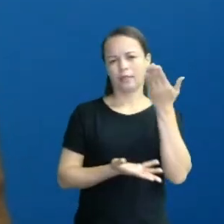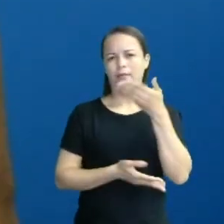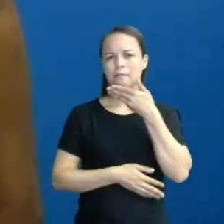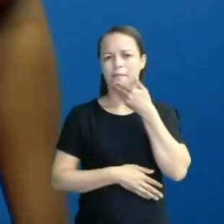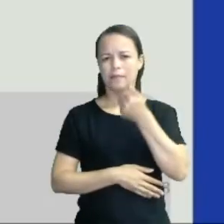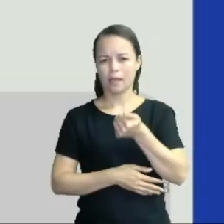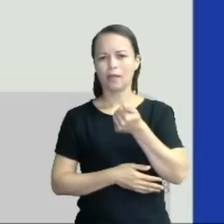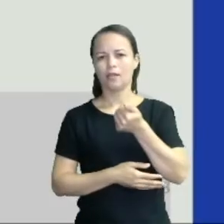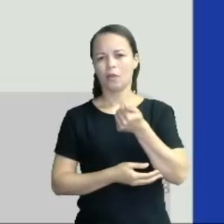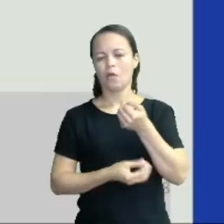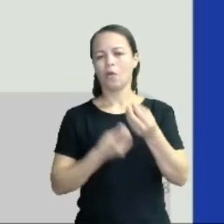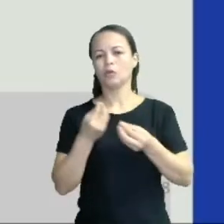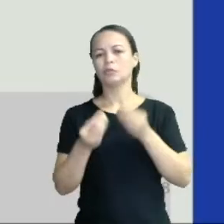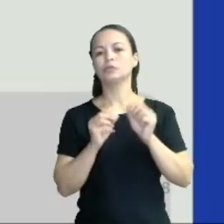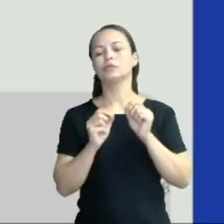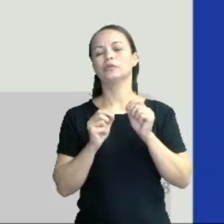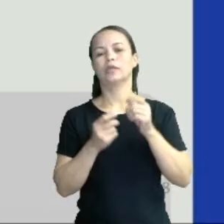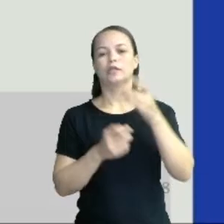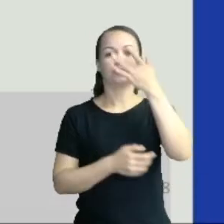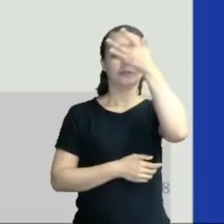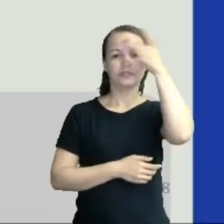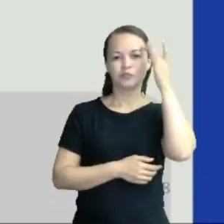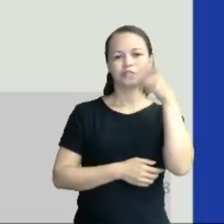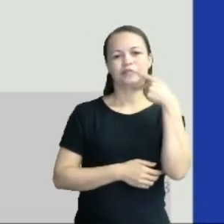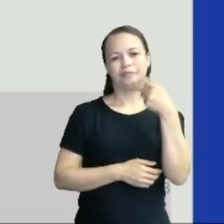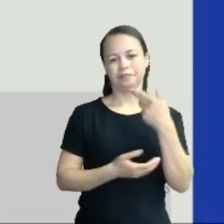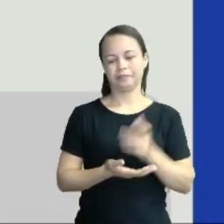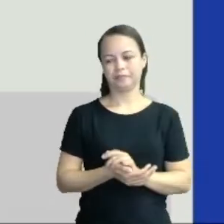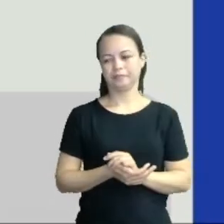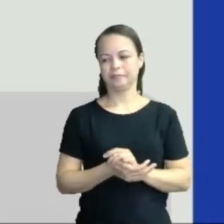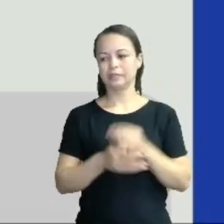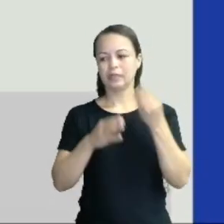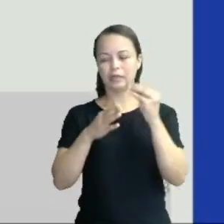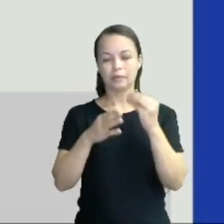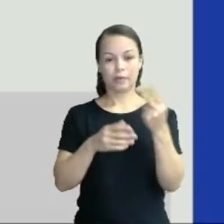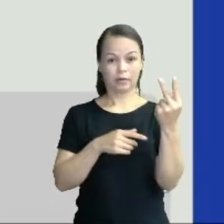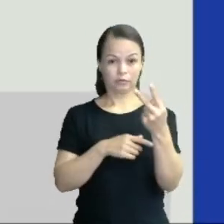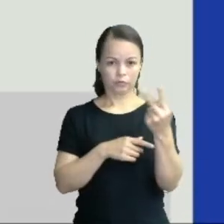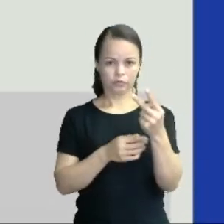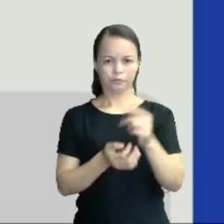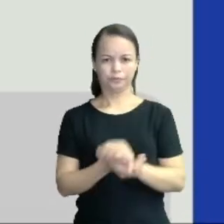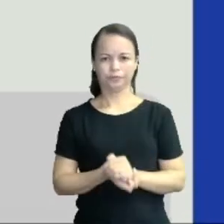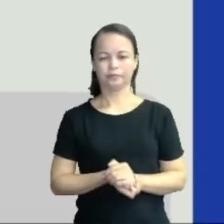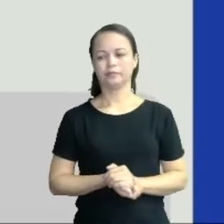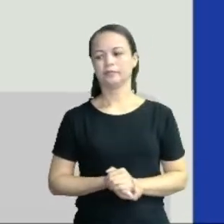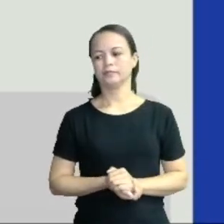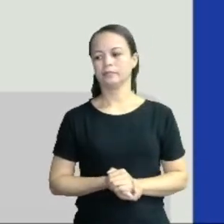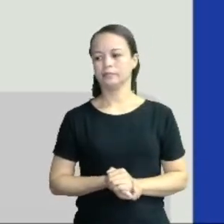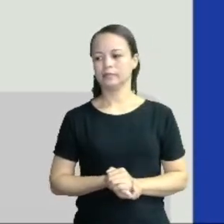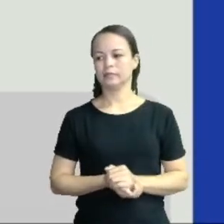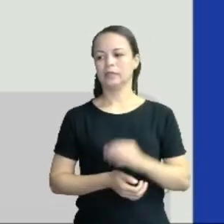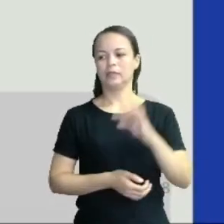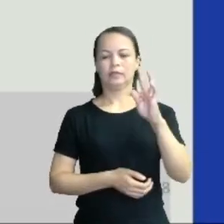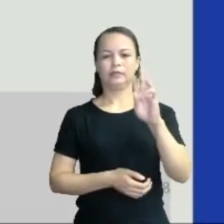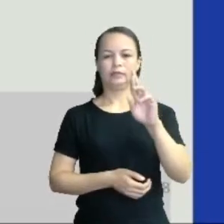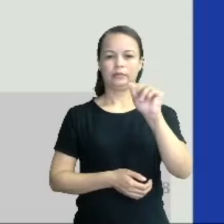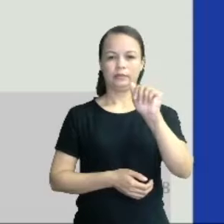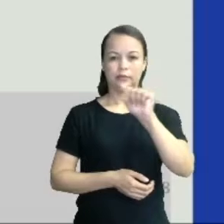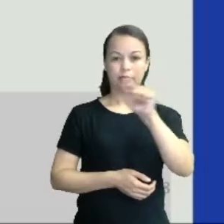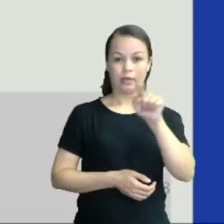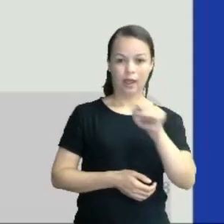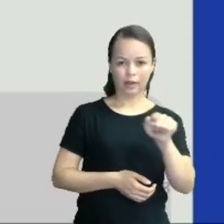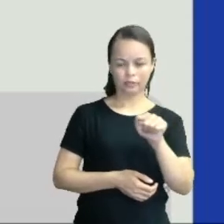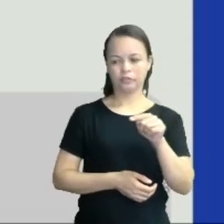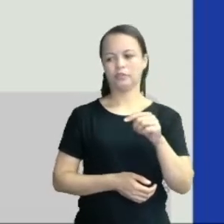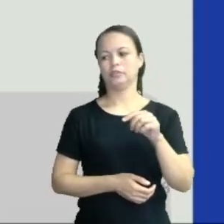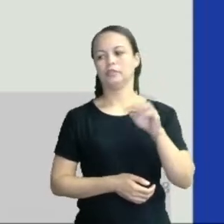até melhor do que só a palavra. Vamos aqui para duas, traz e traz.